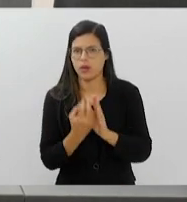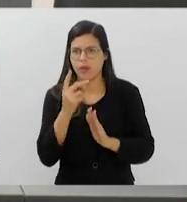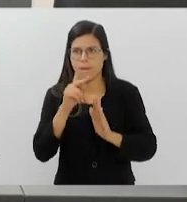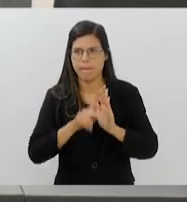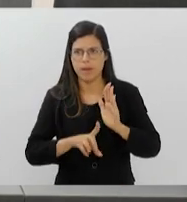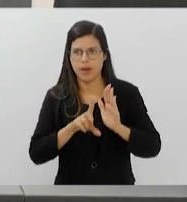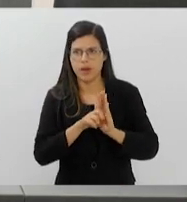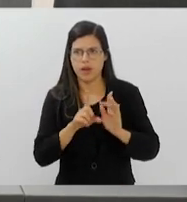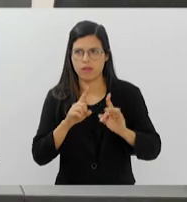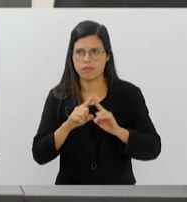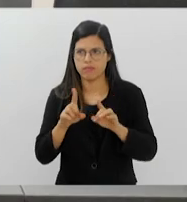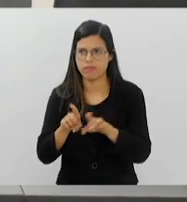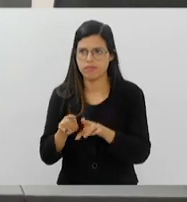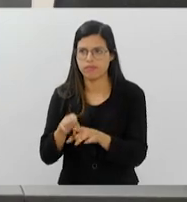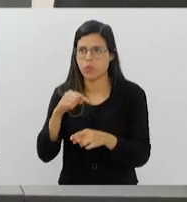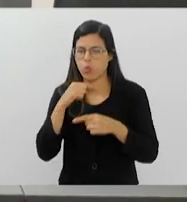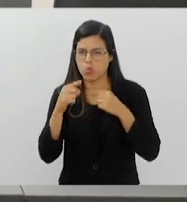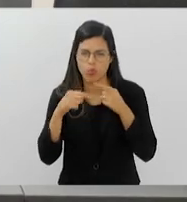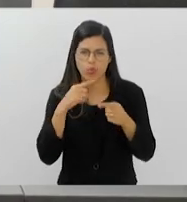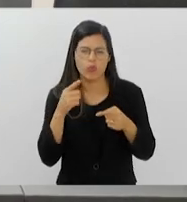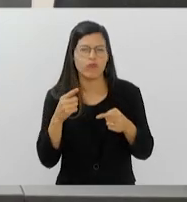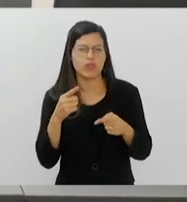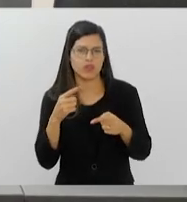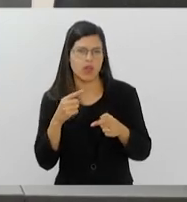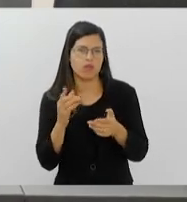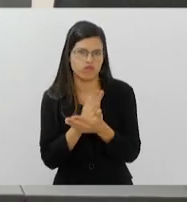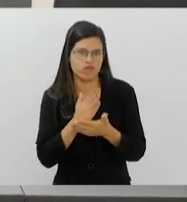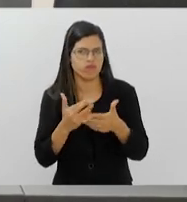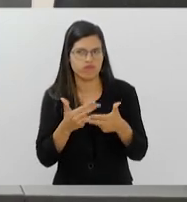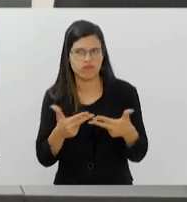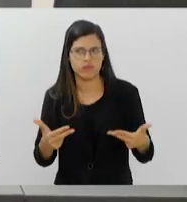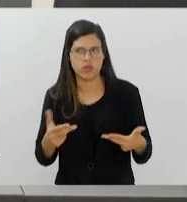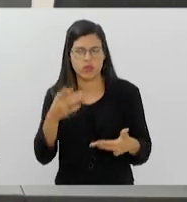tenho dúvidas em alguns pontos.